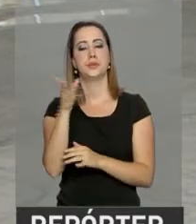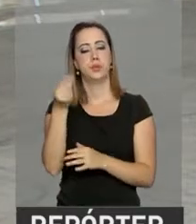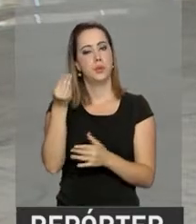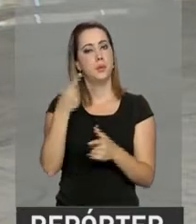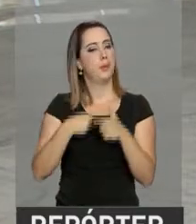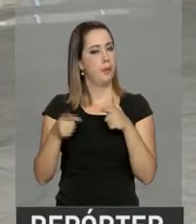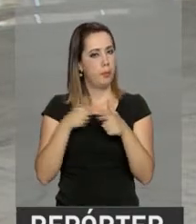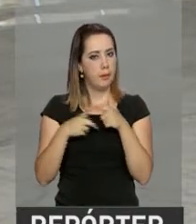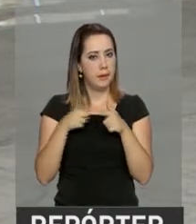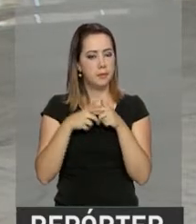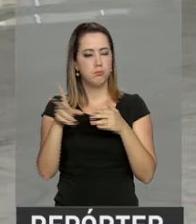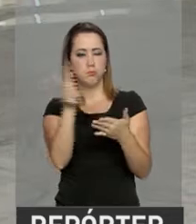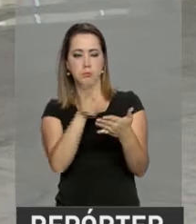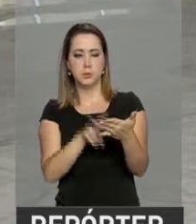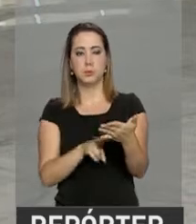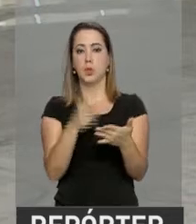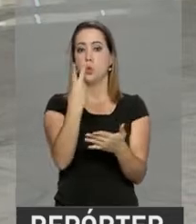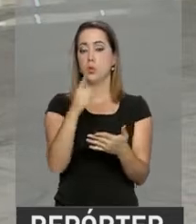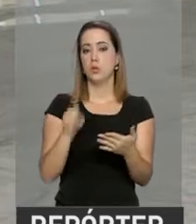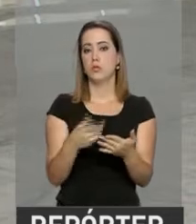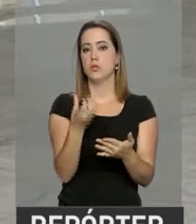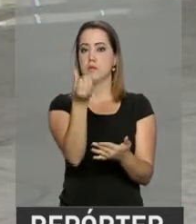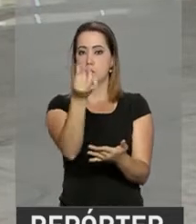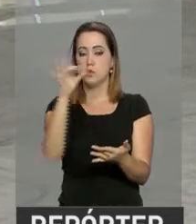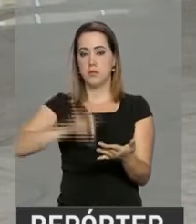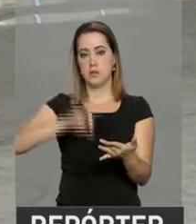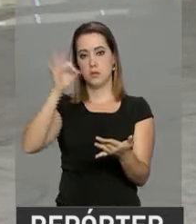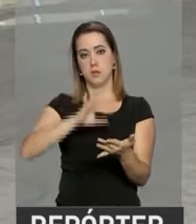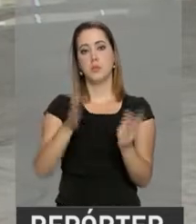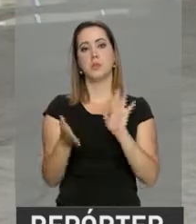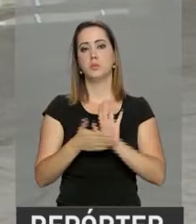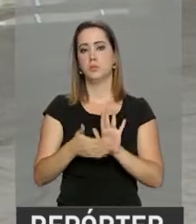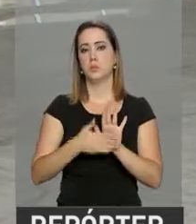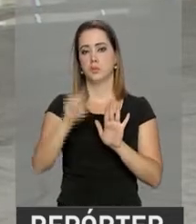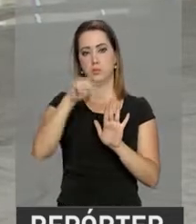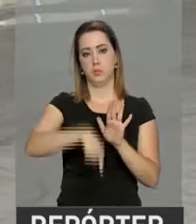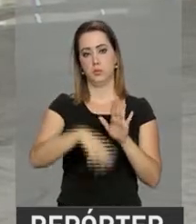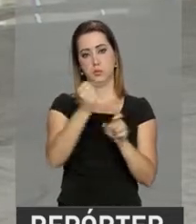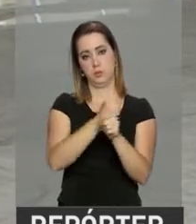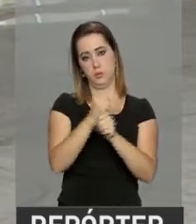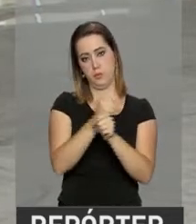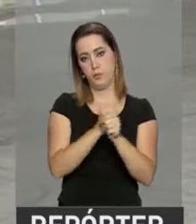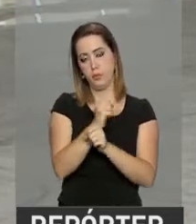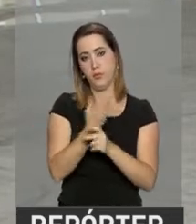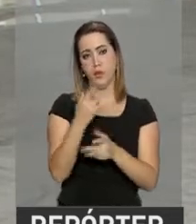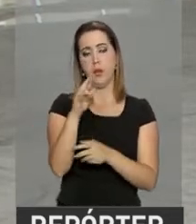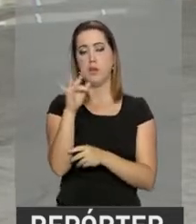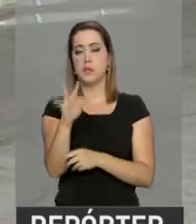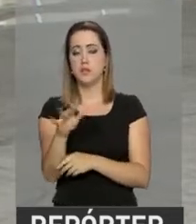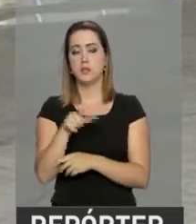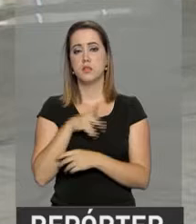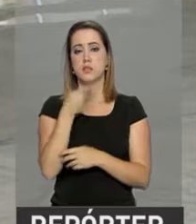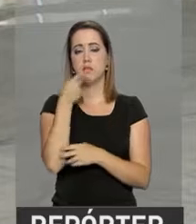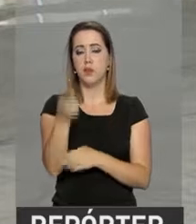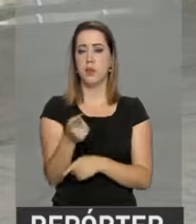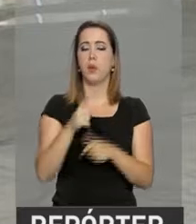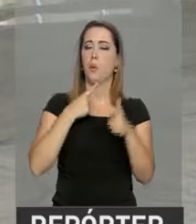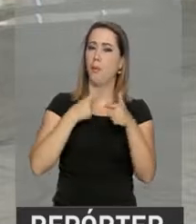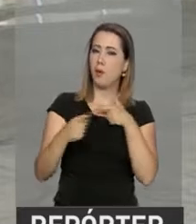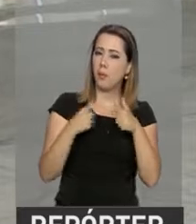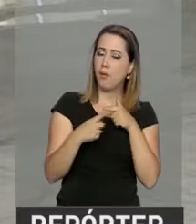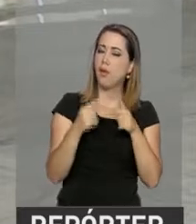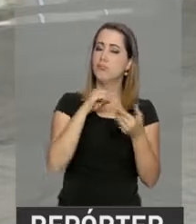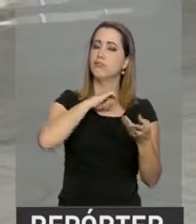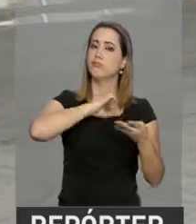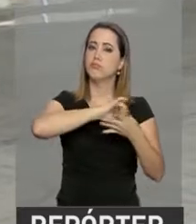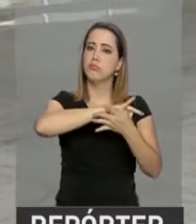representa 2,6 por cento das declarações apresentadas este ano segundo a receita federal entre os principais motivos que